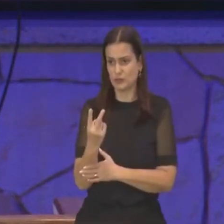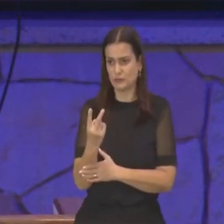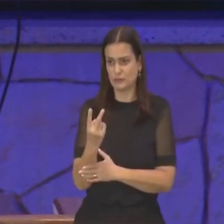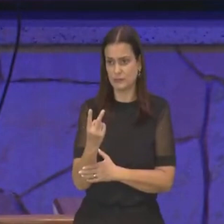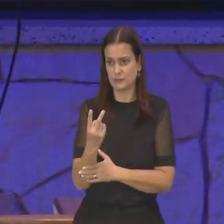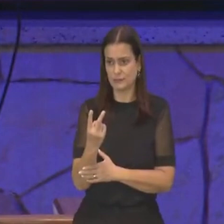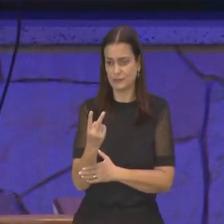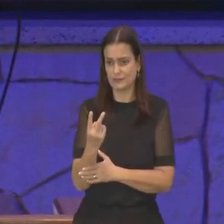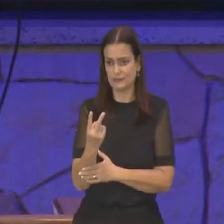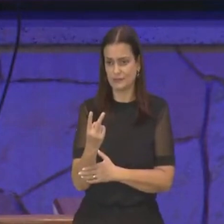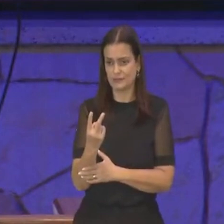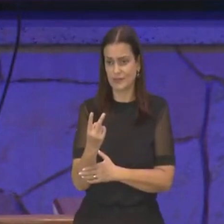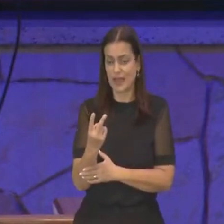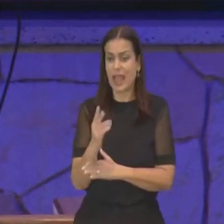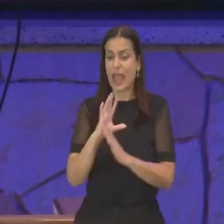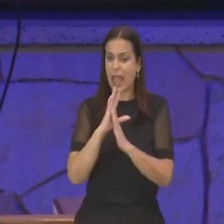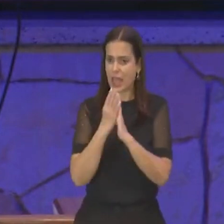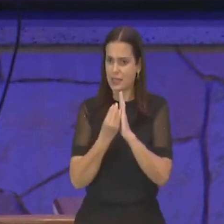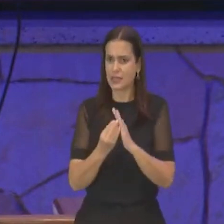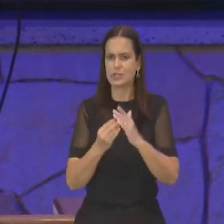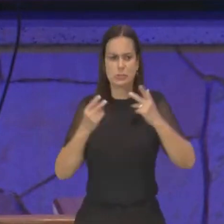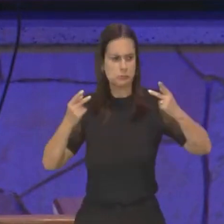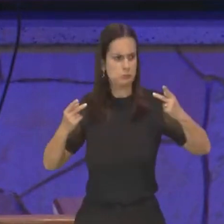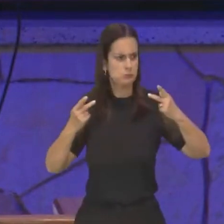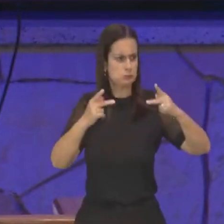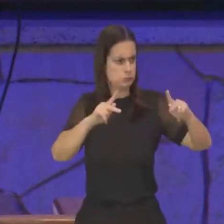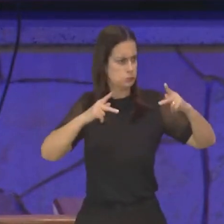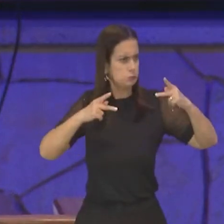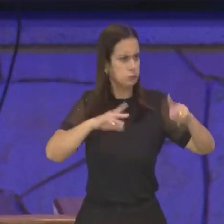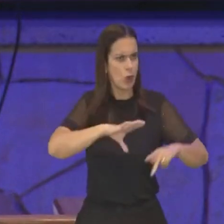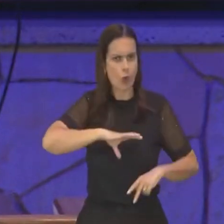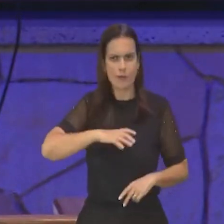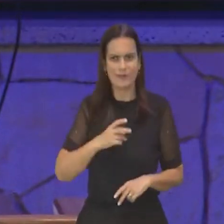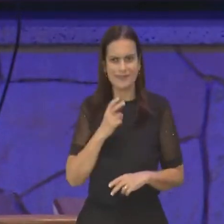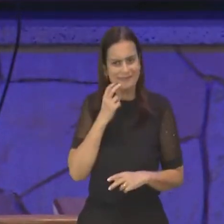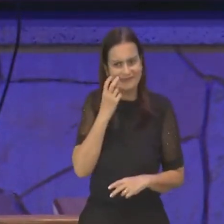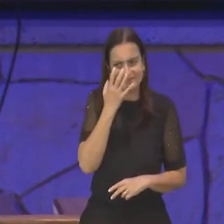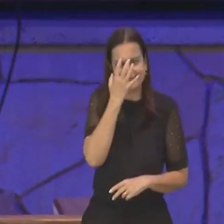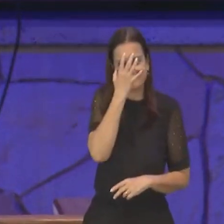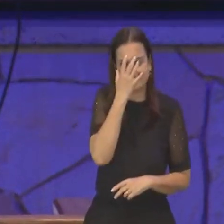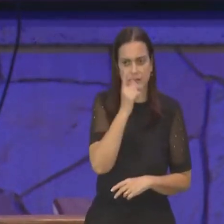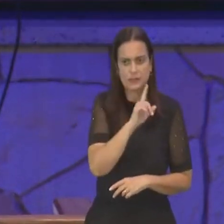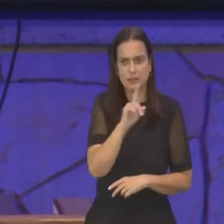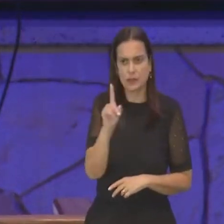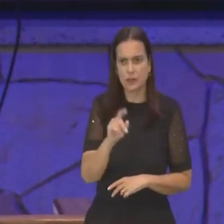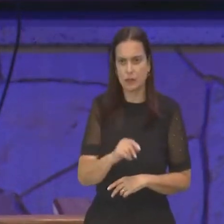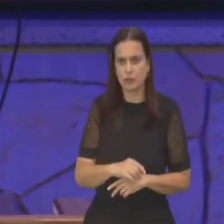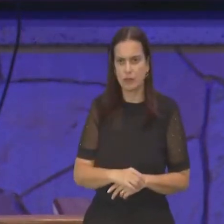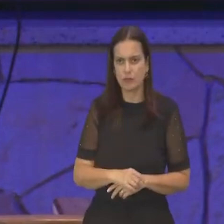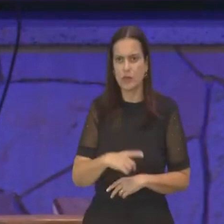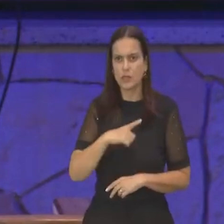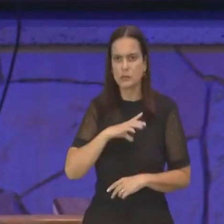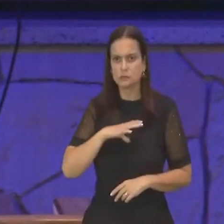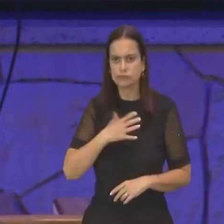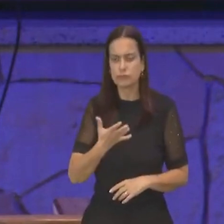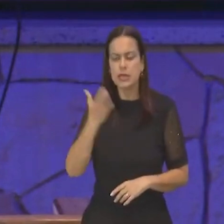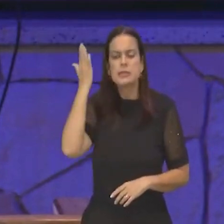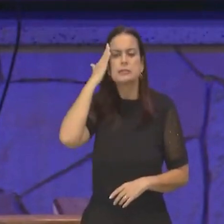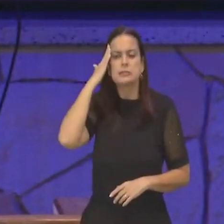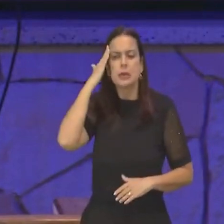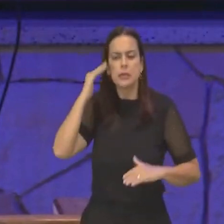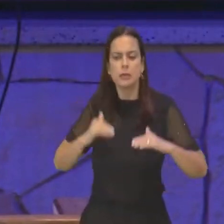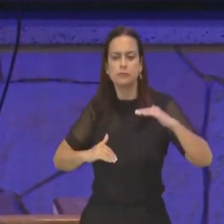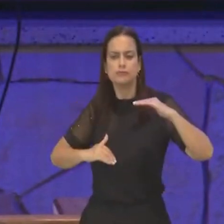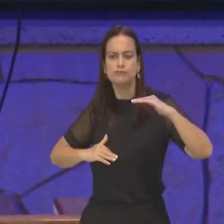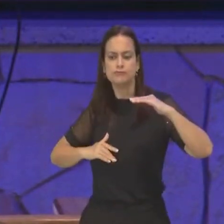Eles moviam, eles proclamavam com ousadia, não com timidez, porque sabiam que estavam revestidos